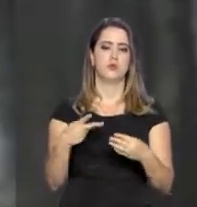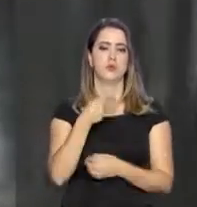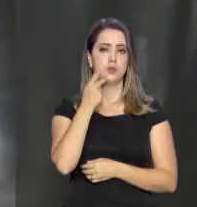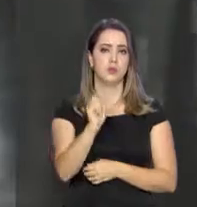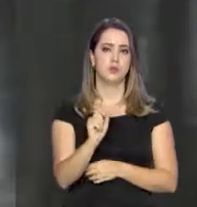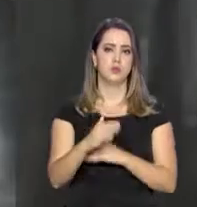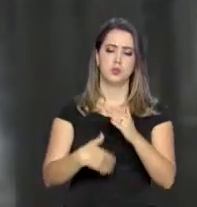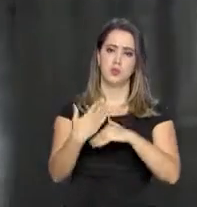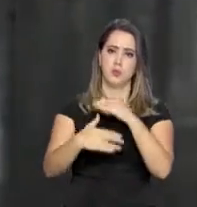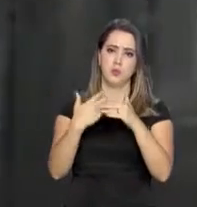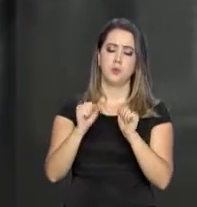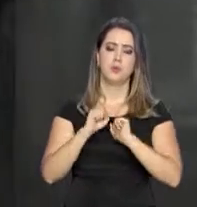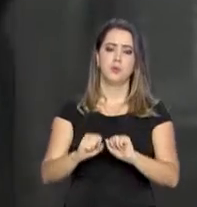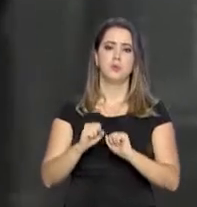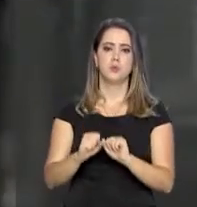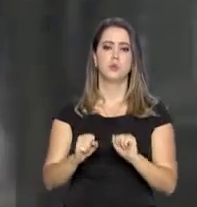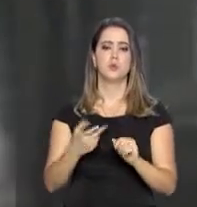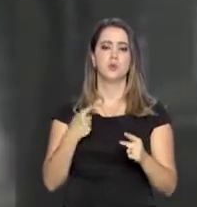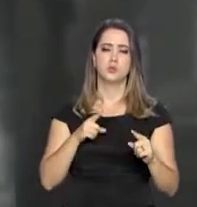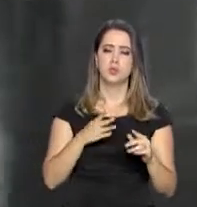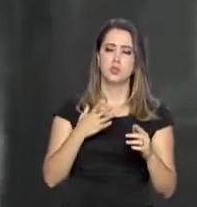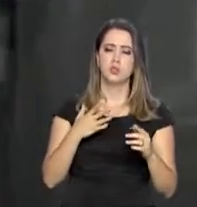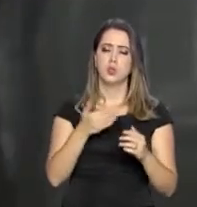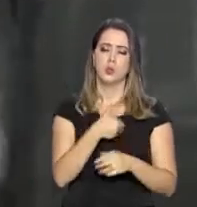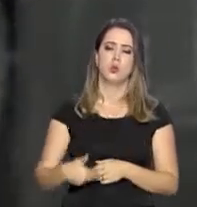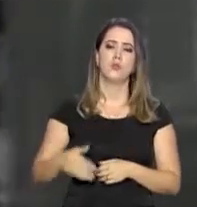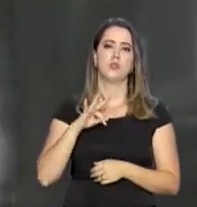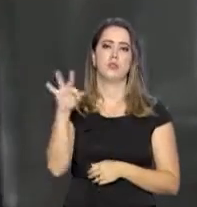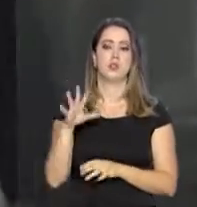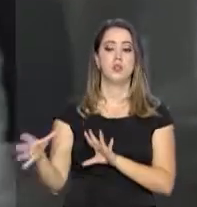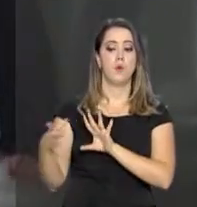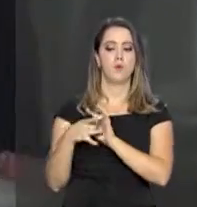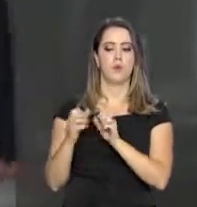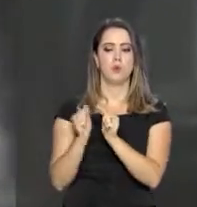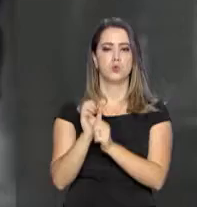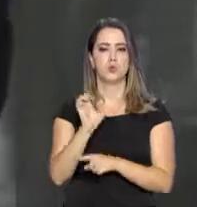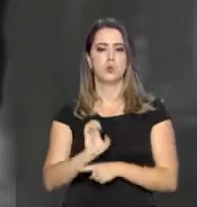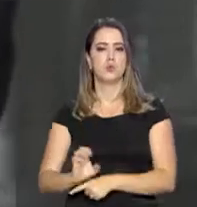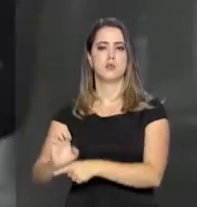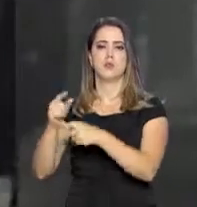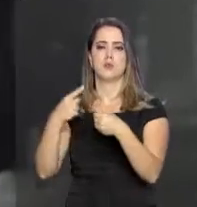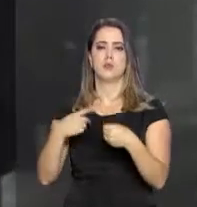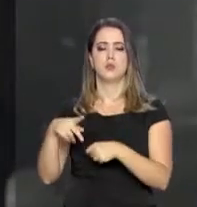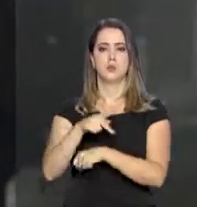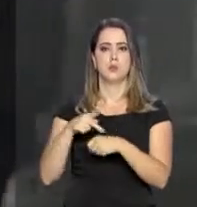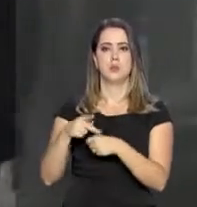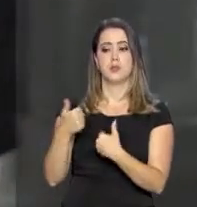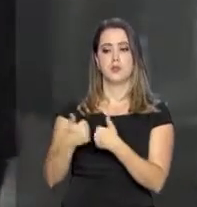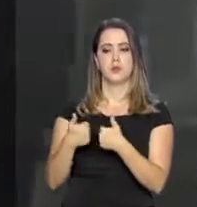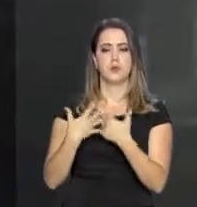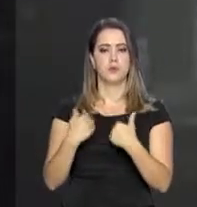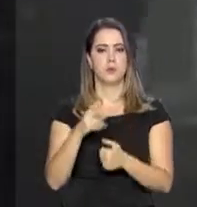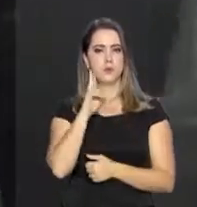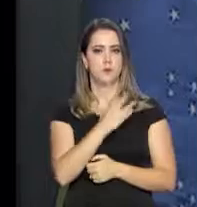ele aumenta a capacidade de intervenção do poder público e de integração com os estados e com os países vizinhos. Vamos